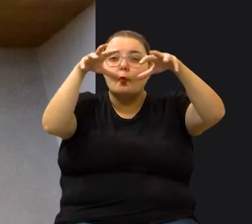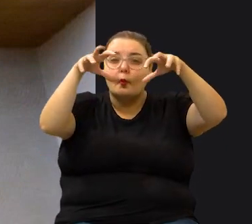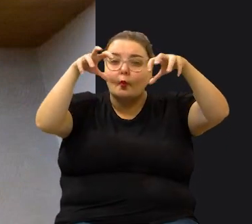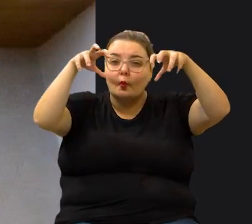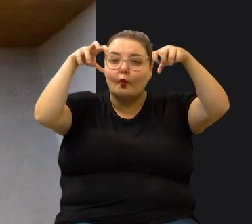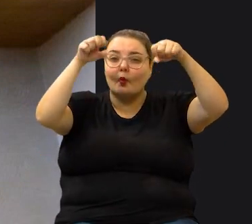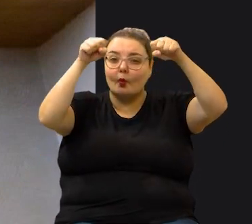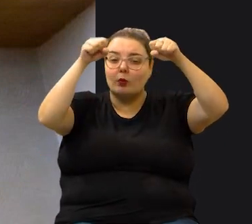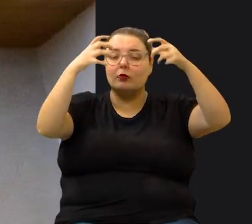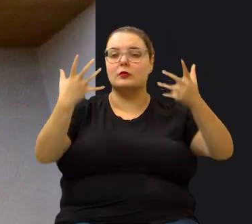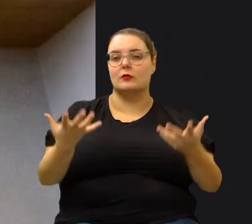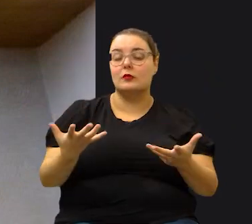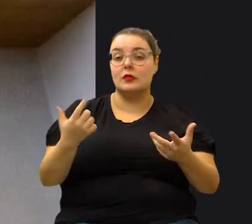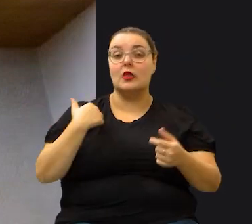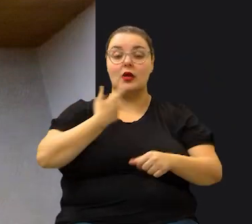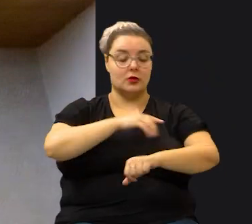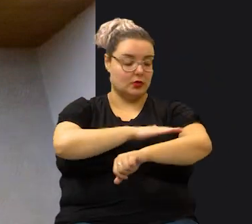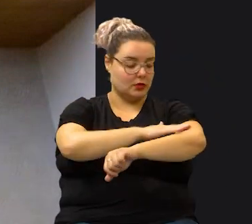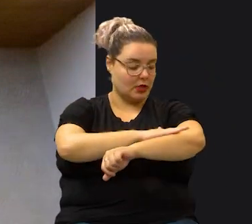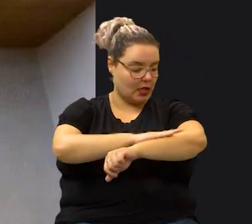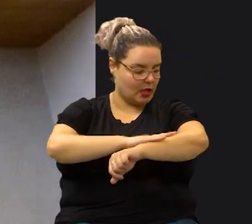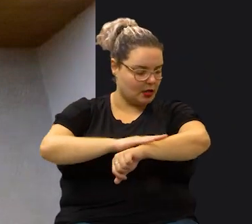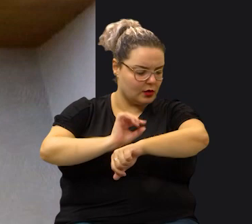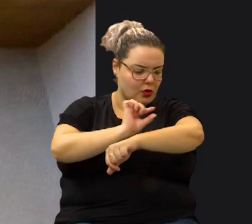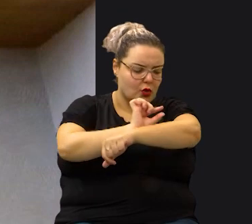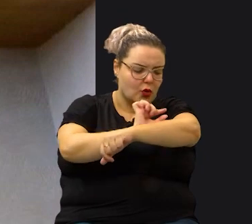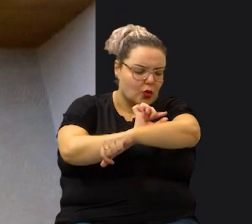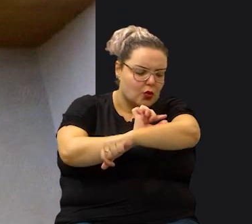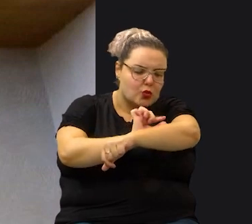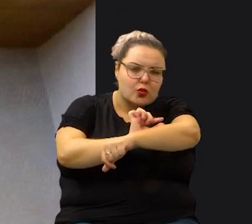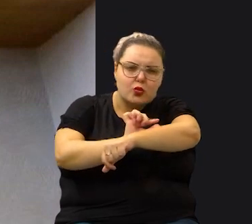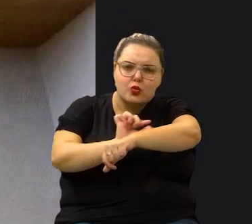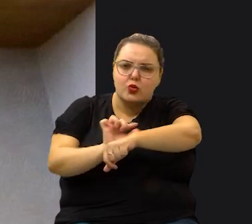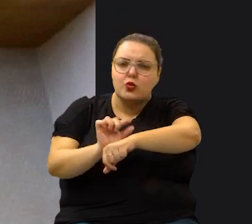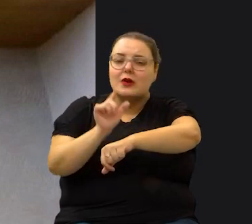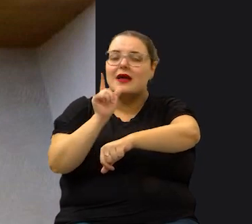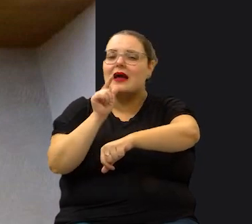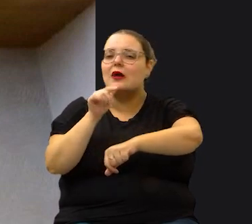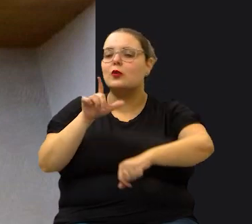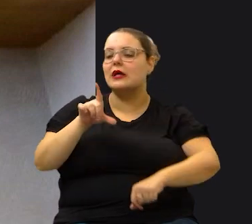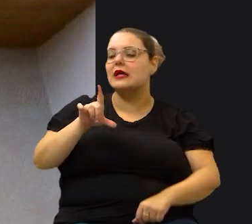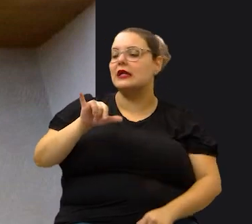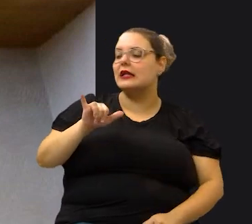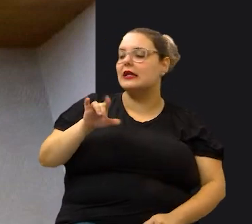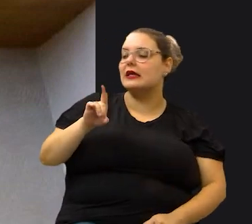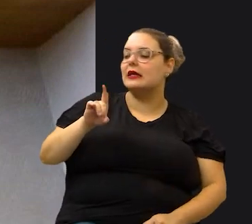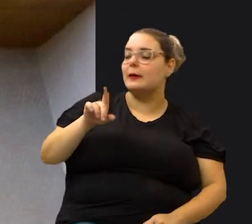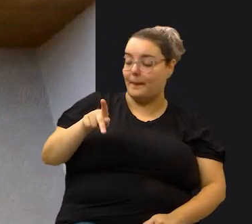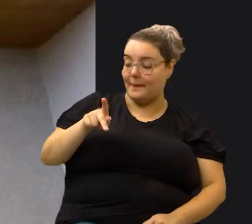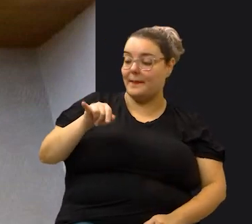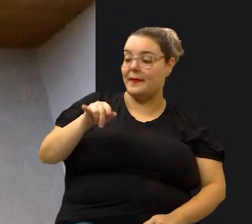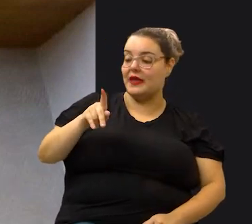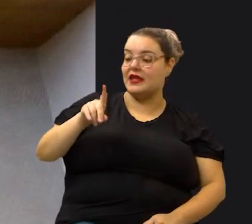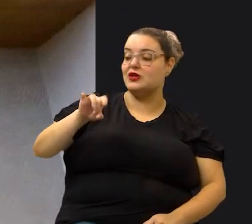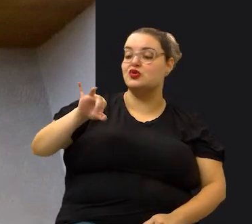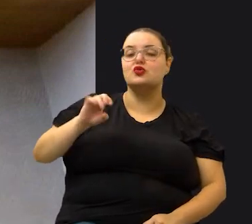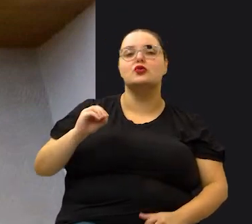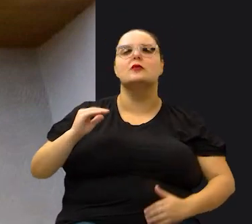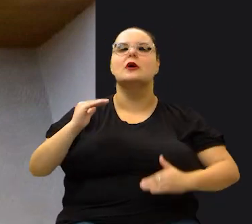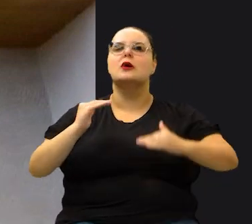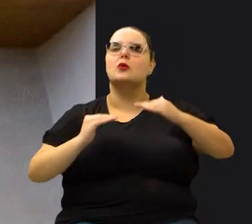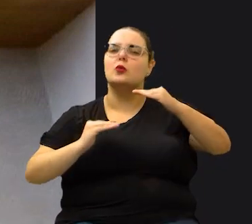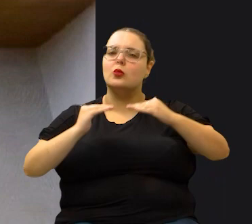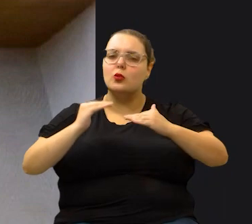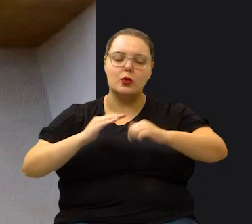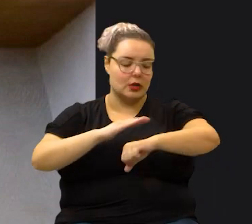O ar fica um pouco mais ressecado e a nossa pele ela tem uma camadinha formada de água e de lipídio, que é um manto hidrolipídio, que faz o